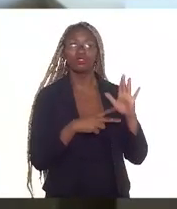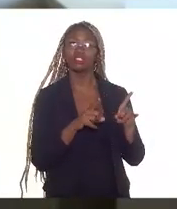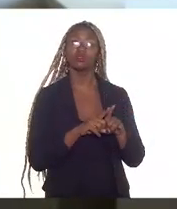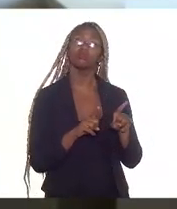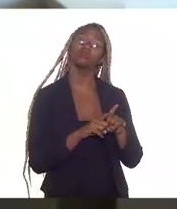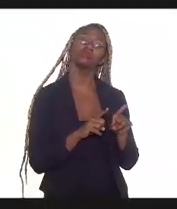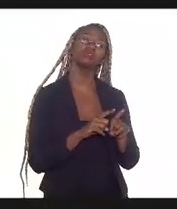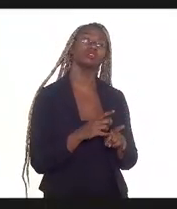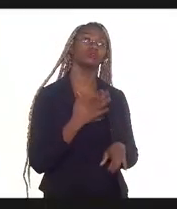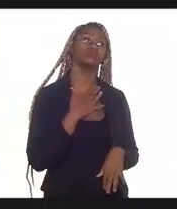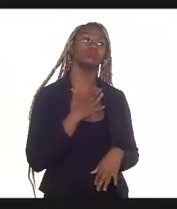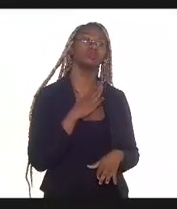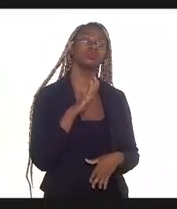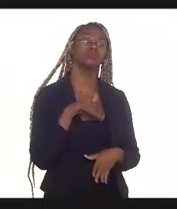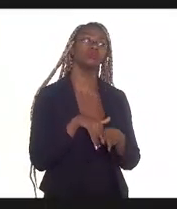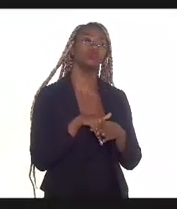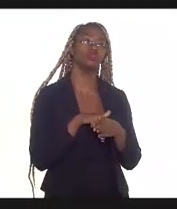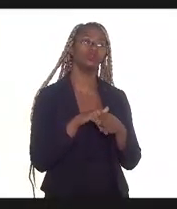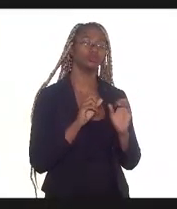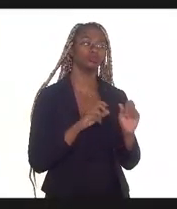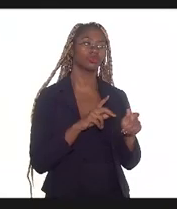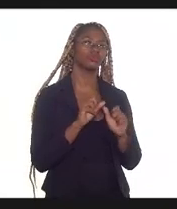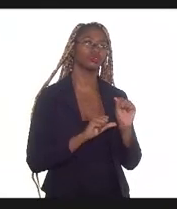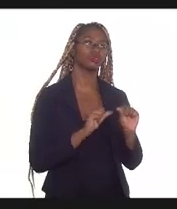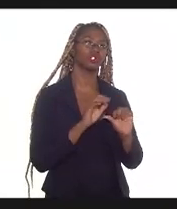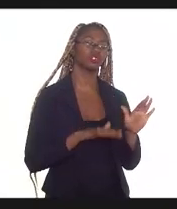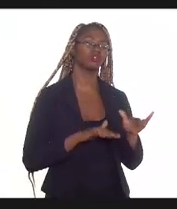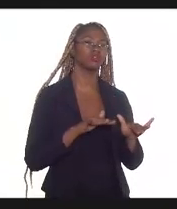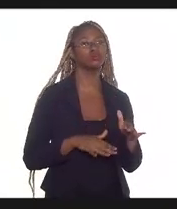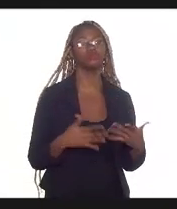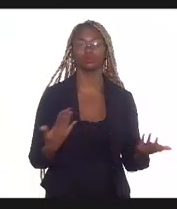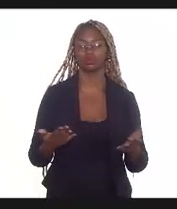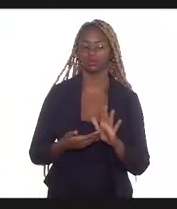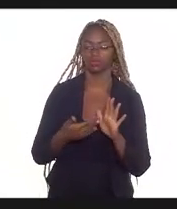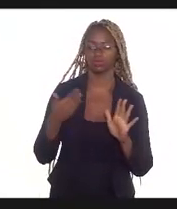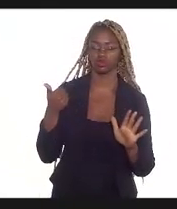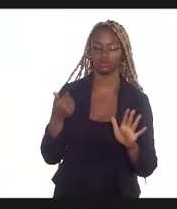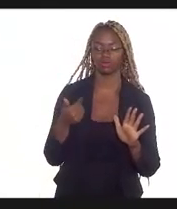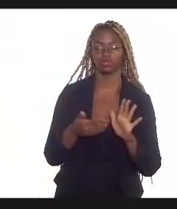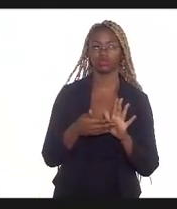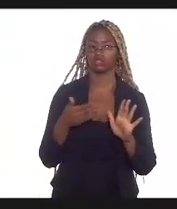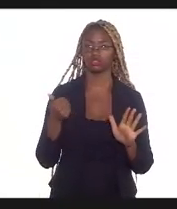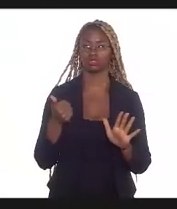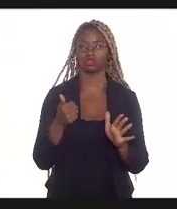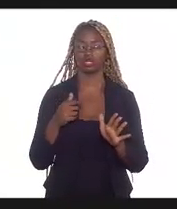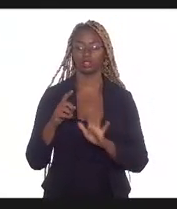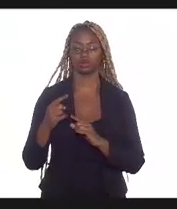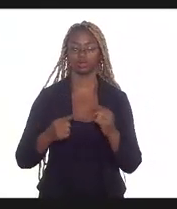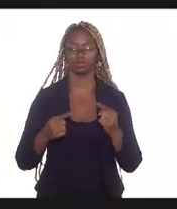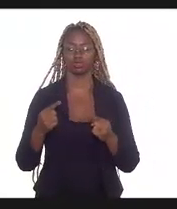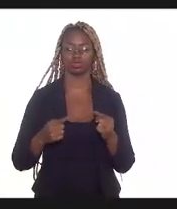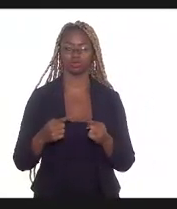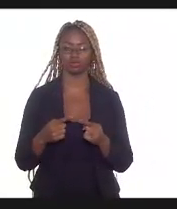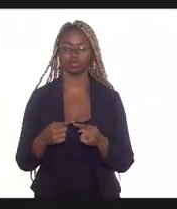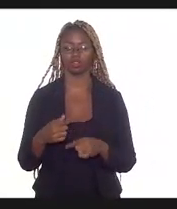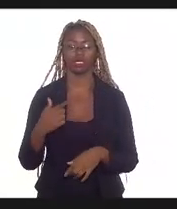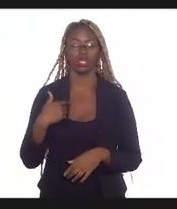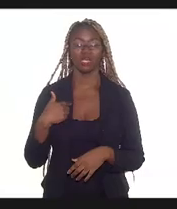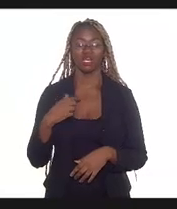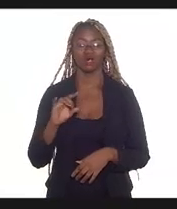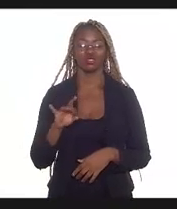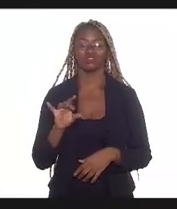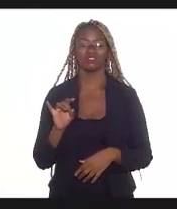Pode ser? Ok. Então, retirar de pauta o pedido do relator. Minha divergência é uma discussão